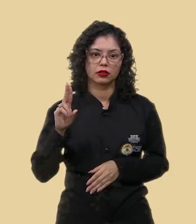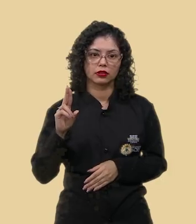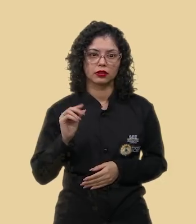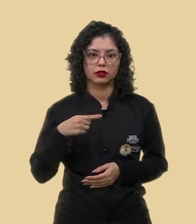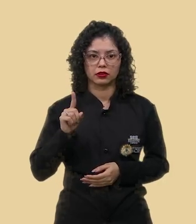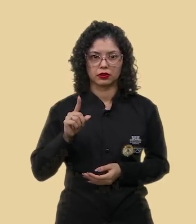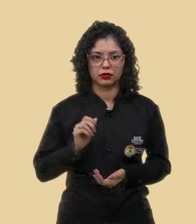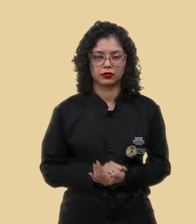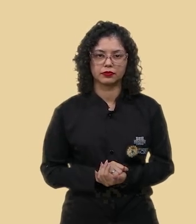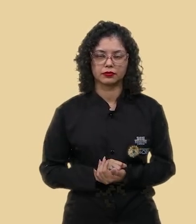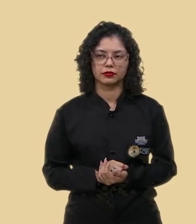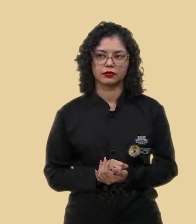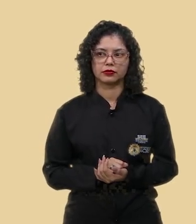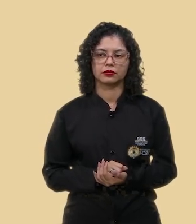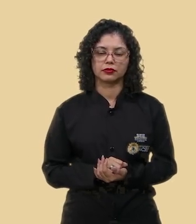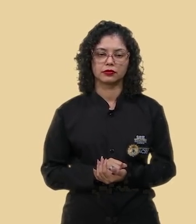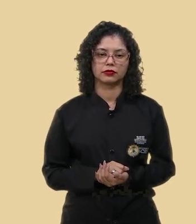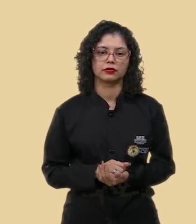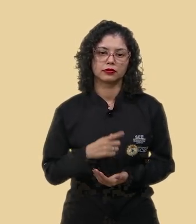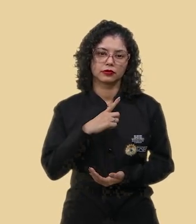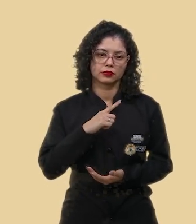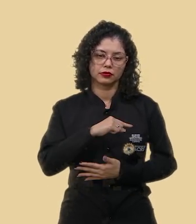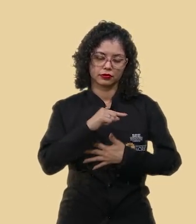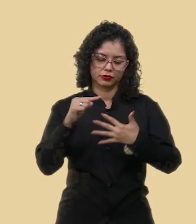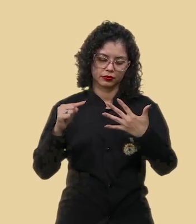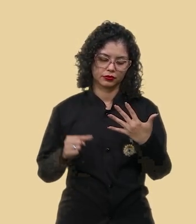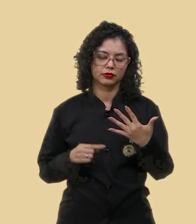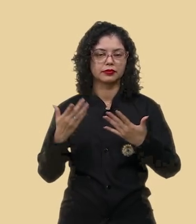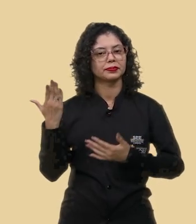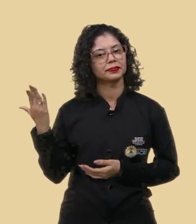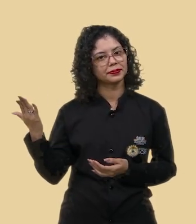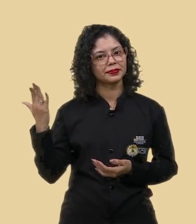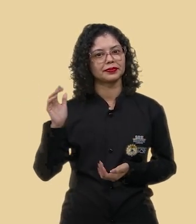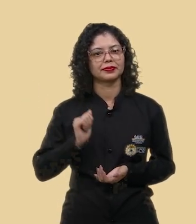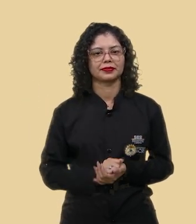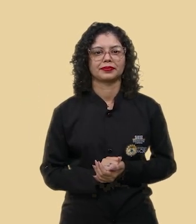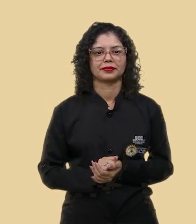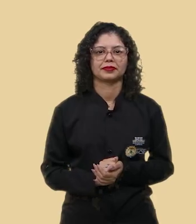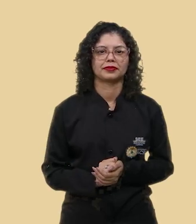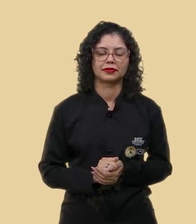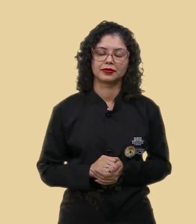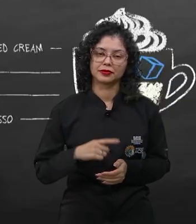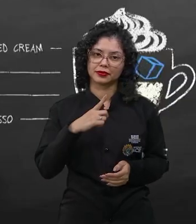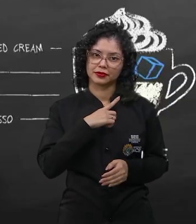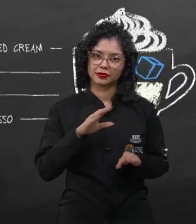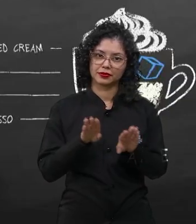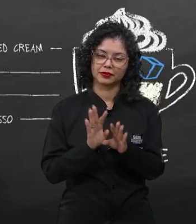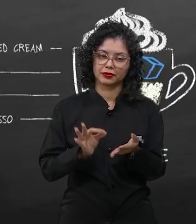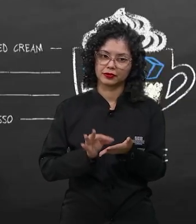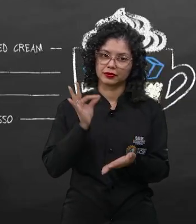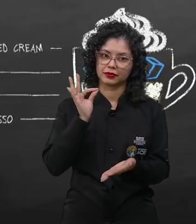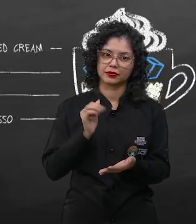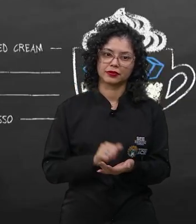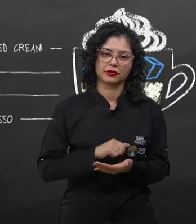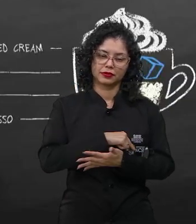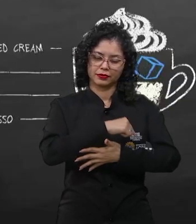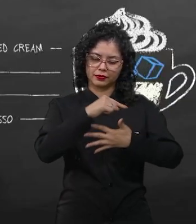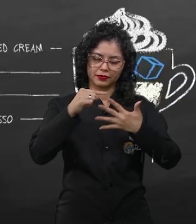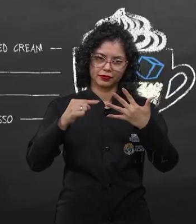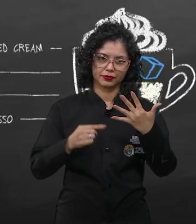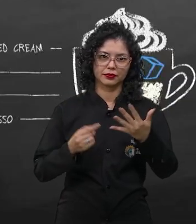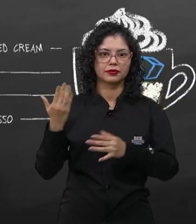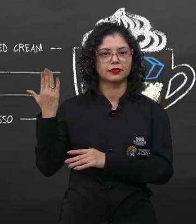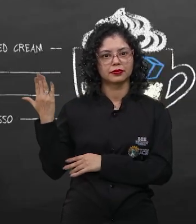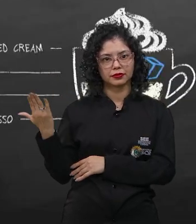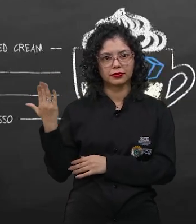café. E aqui a gente tem os vários tipos ali, né, de moagem do café. Aqui os vários tipos, né,